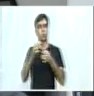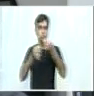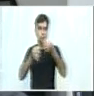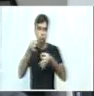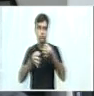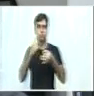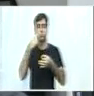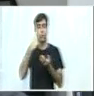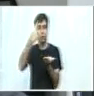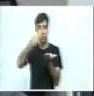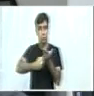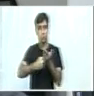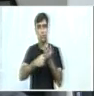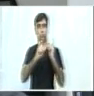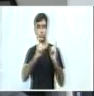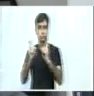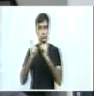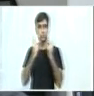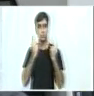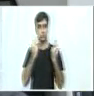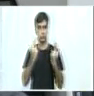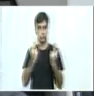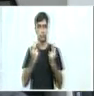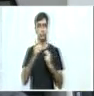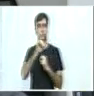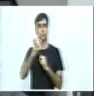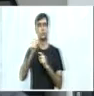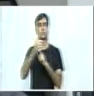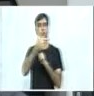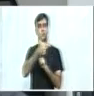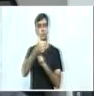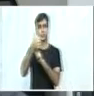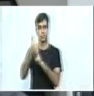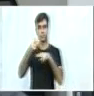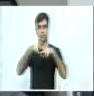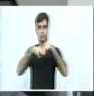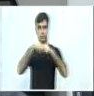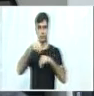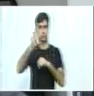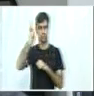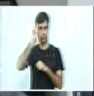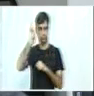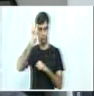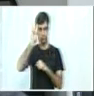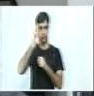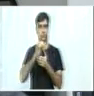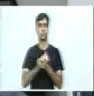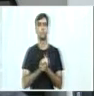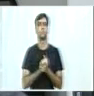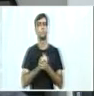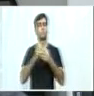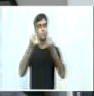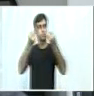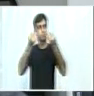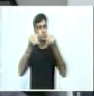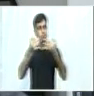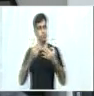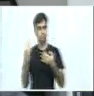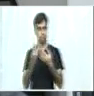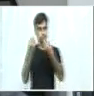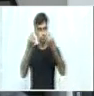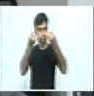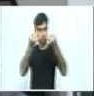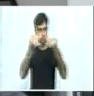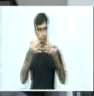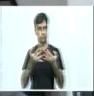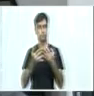participar da reunião ordinária desta casa no dia 21 de junho, terça-feira, para prestarem